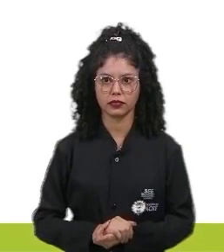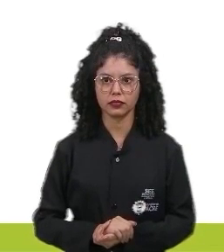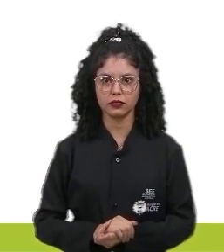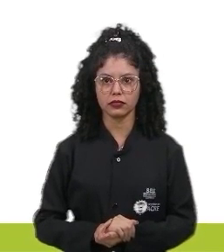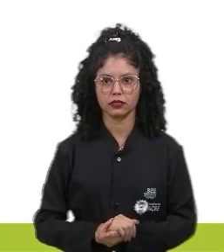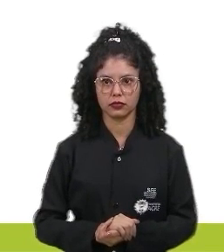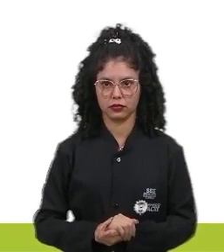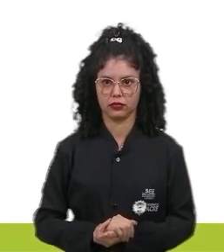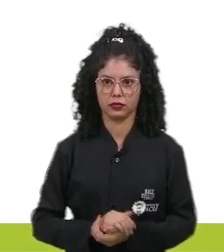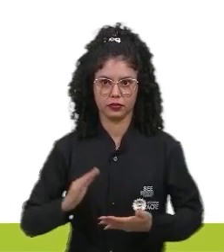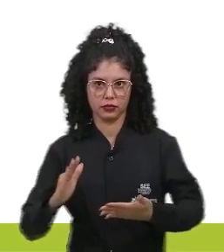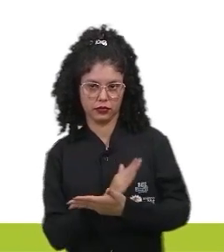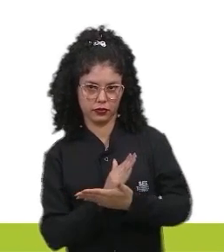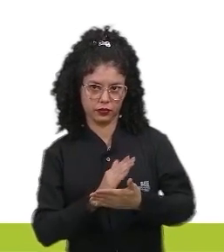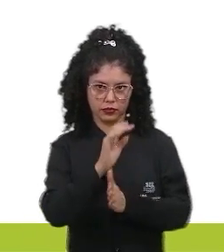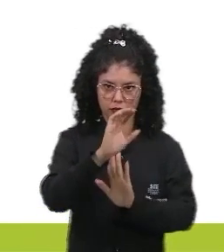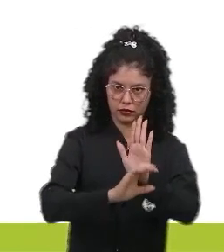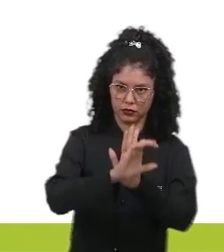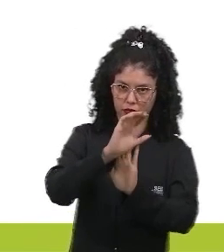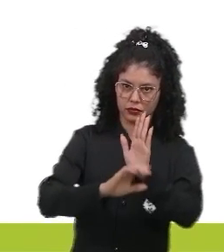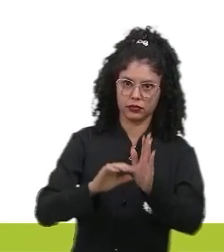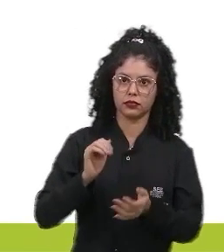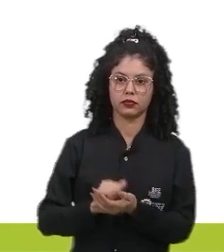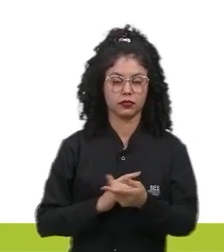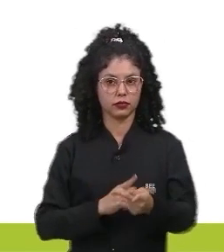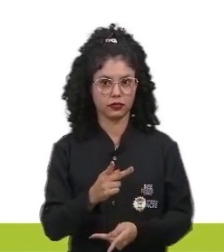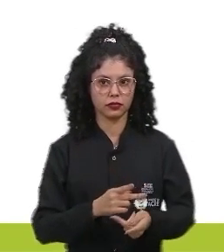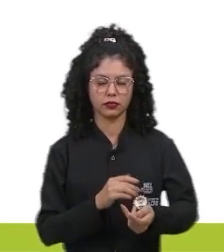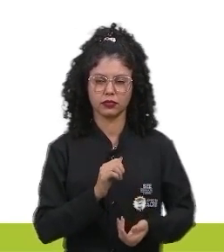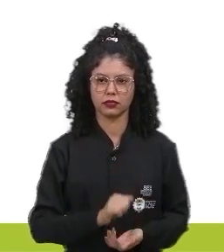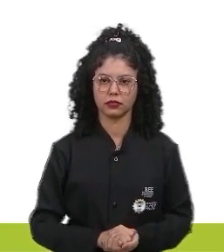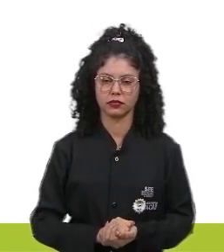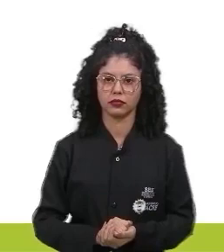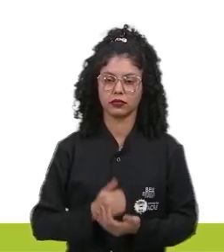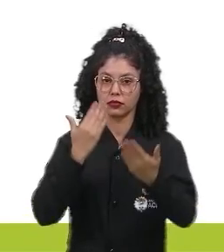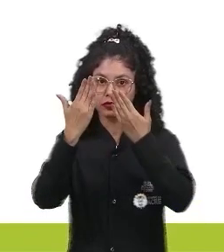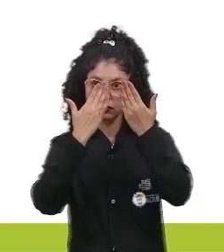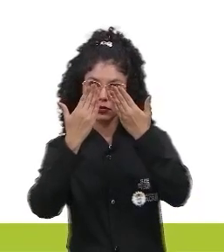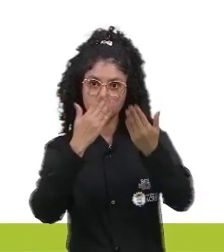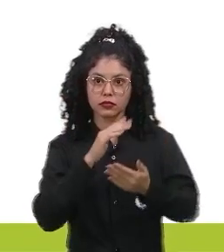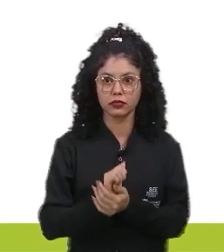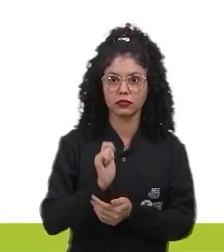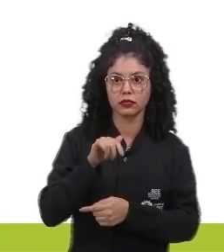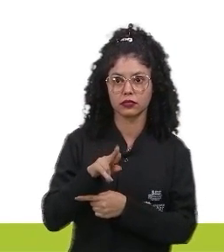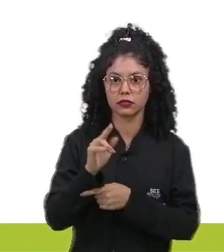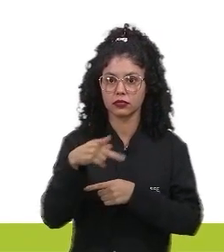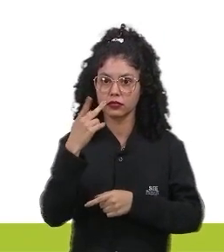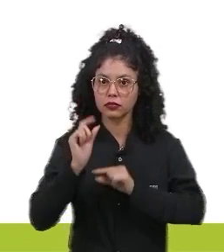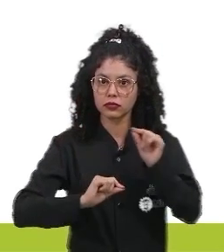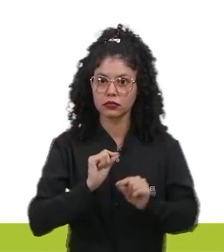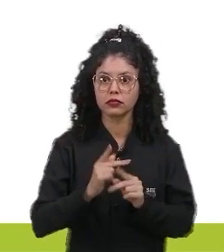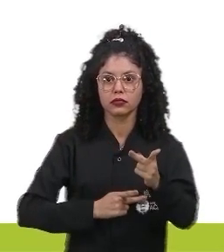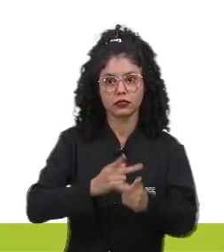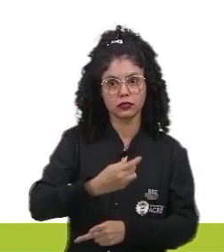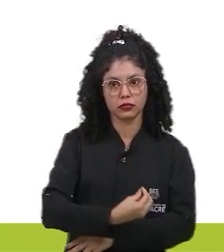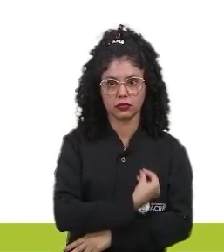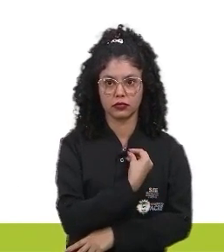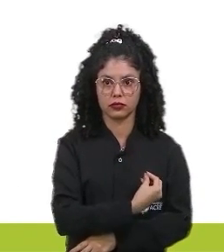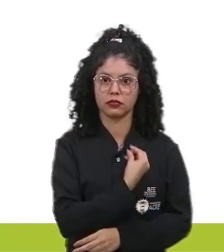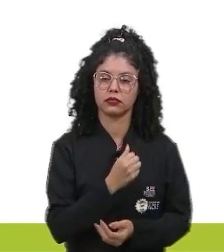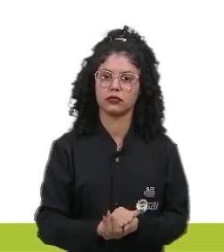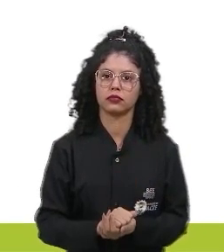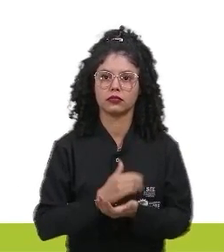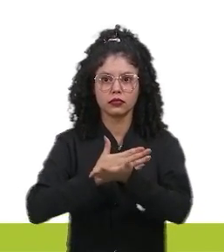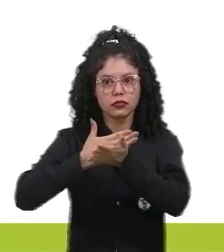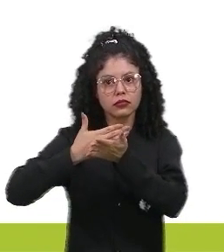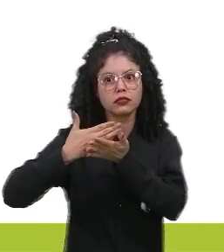Então vamos ver alguns conceitos aí projeto de vida né a psicóloga Agostino repeto Ela diz que projeto de vida